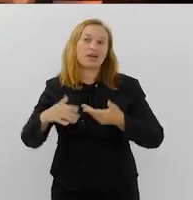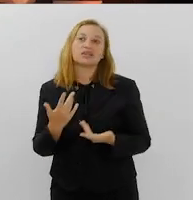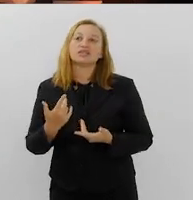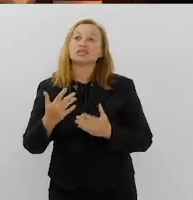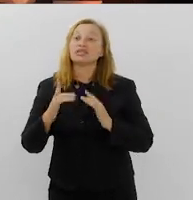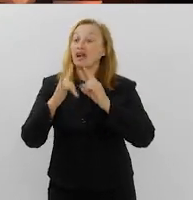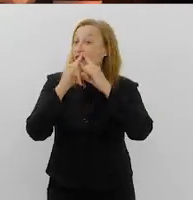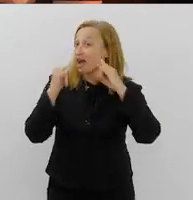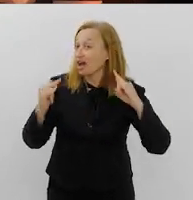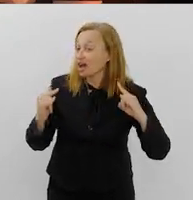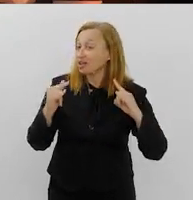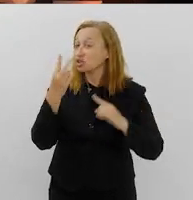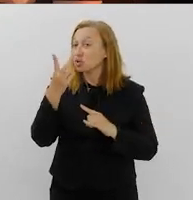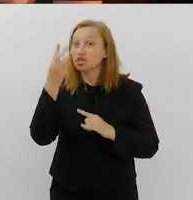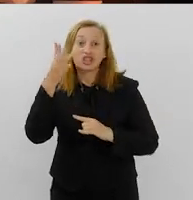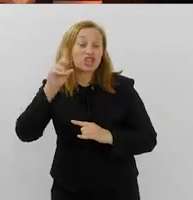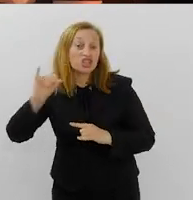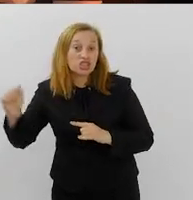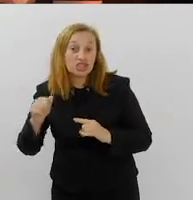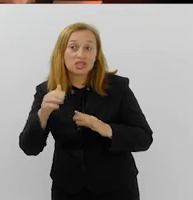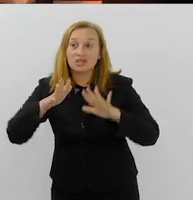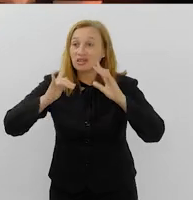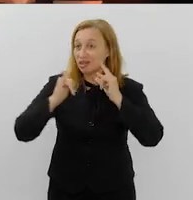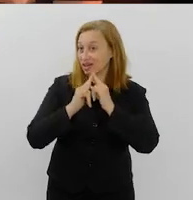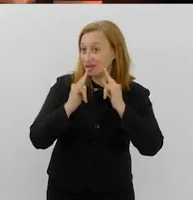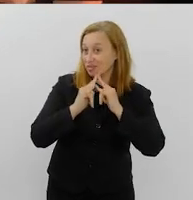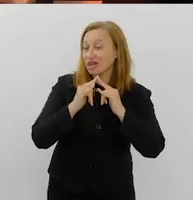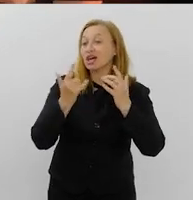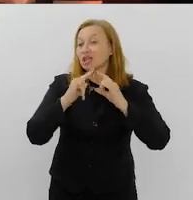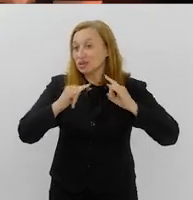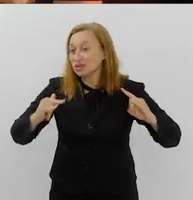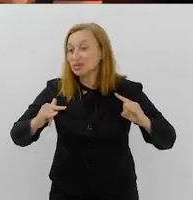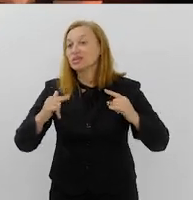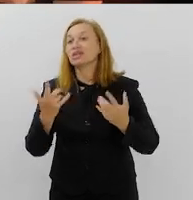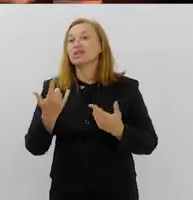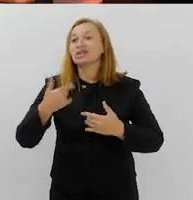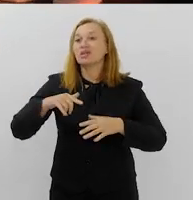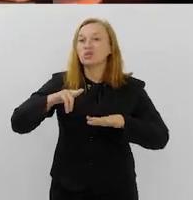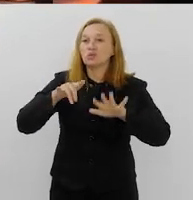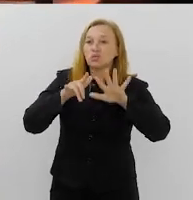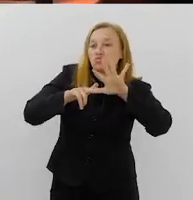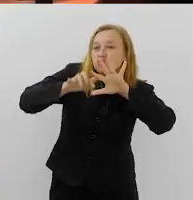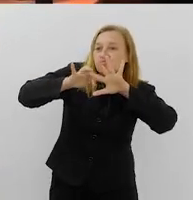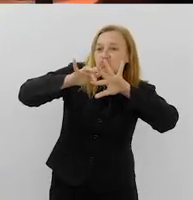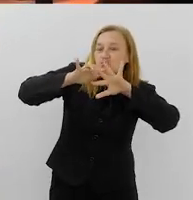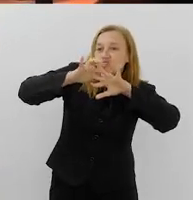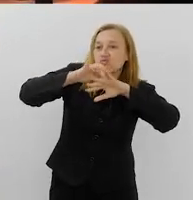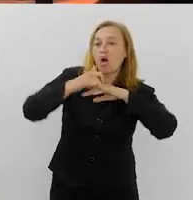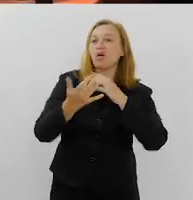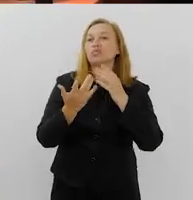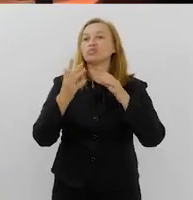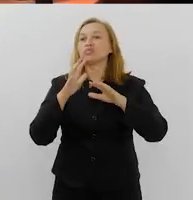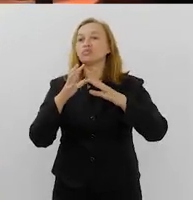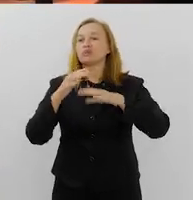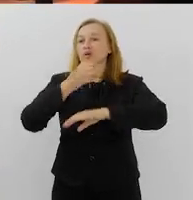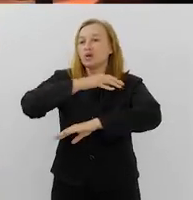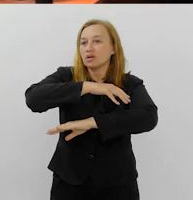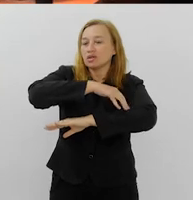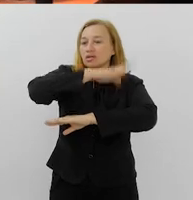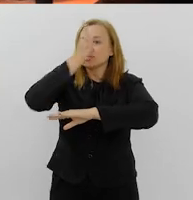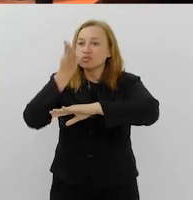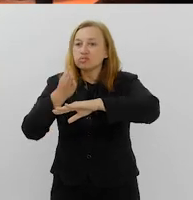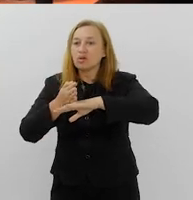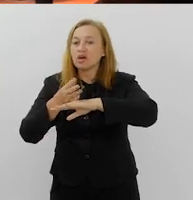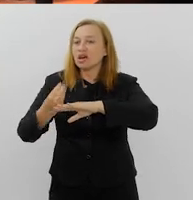praia, ele acampa, passa uns 2, 3 dias acampando, ele sobe montanha, ele faz caminhada,